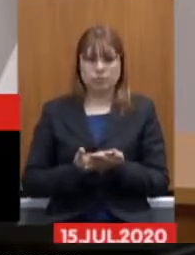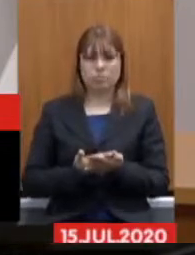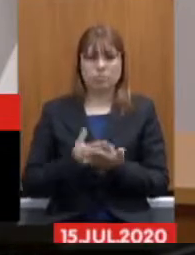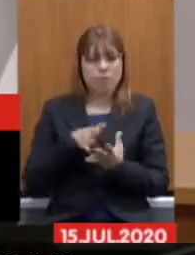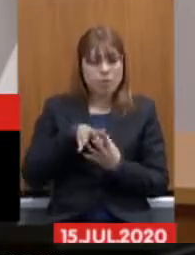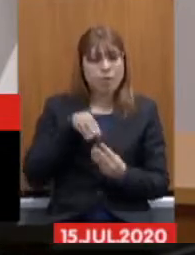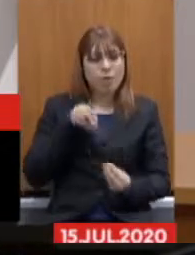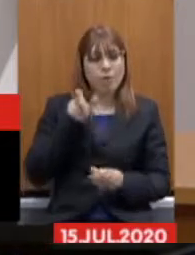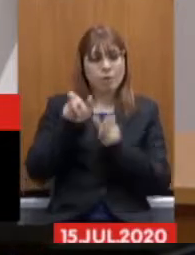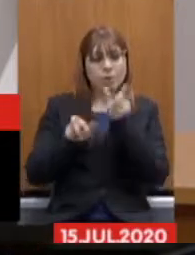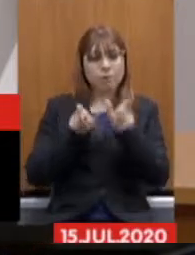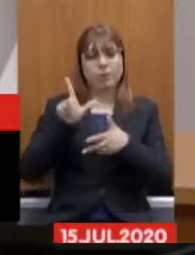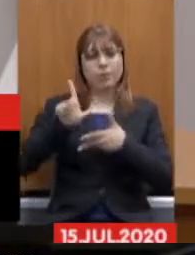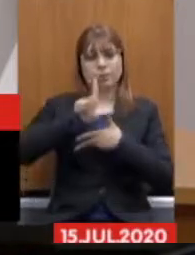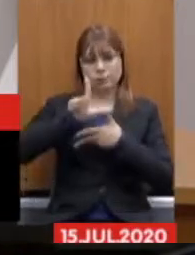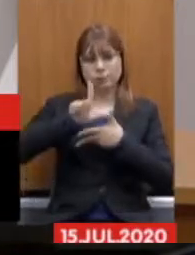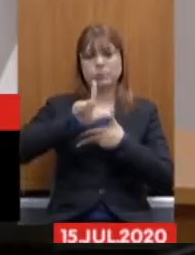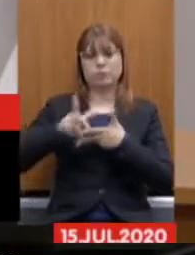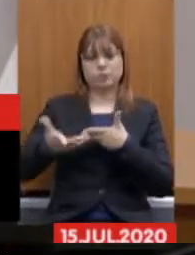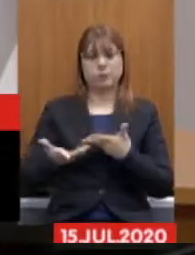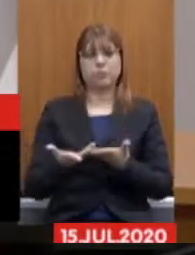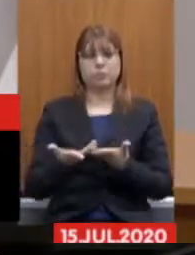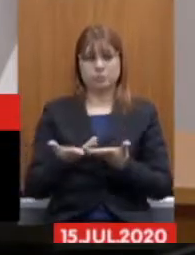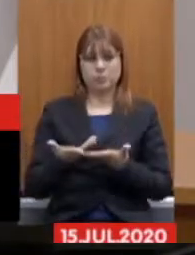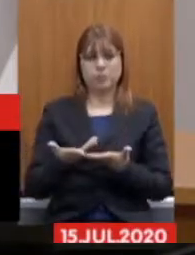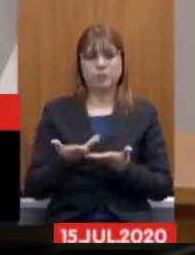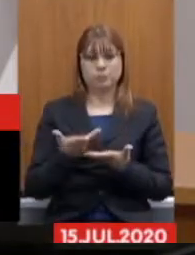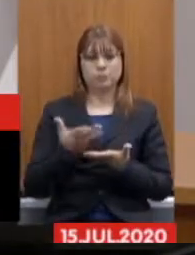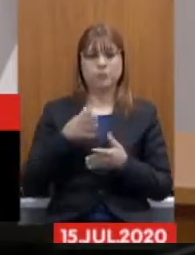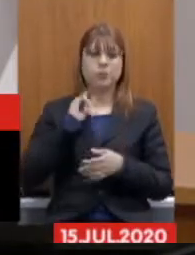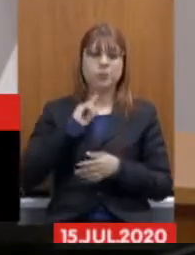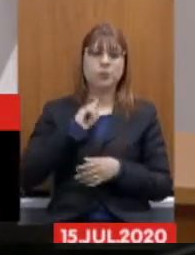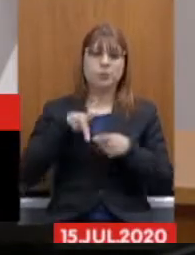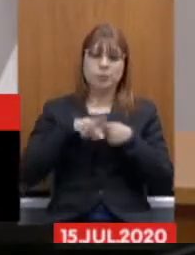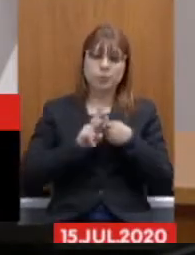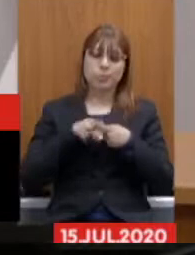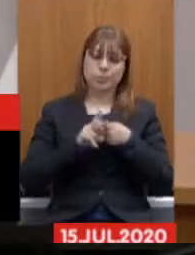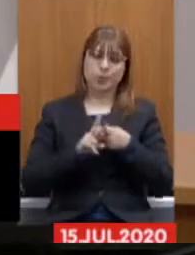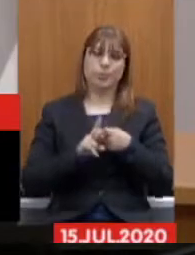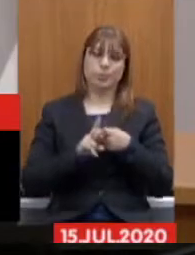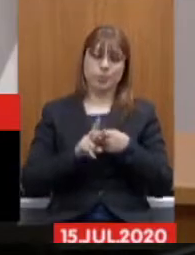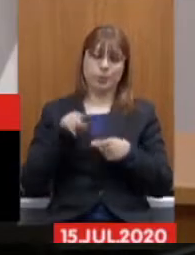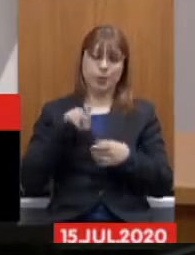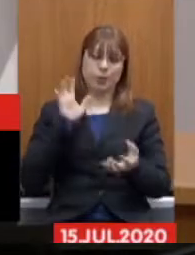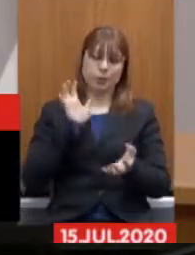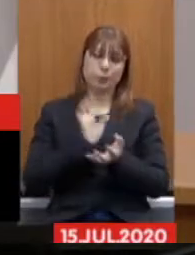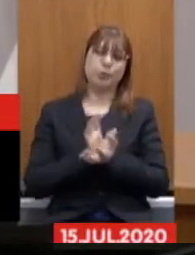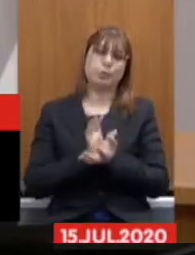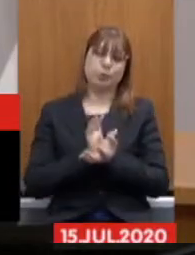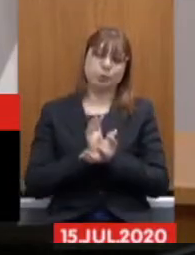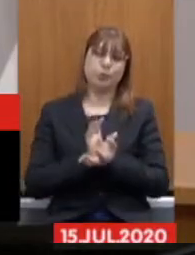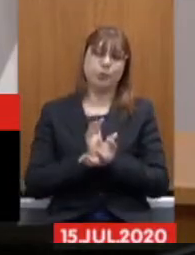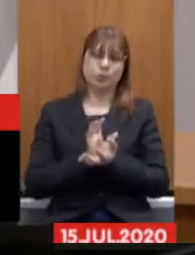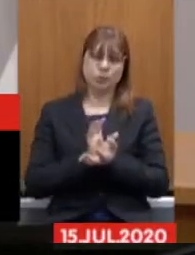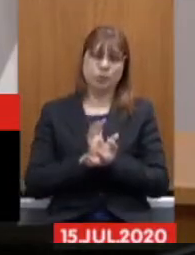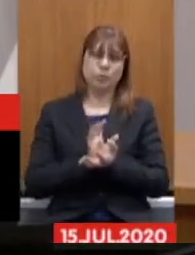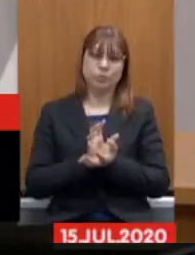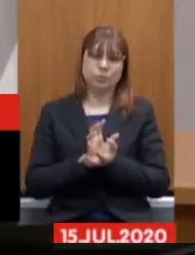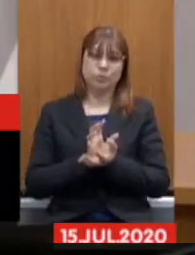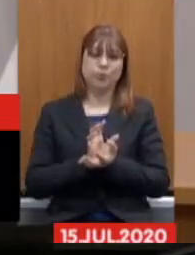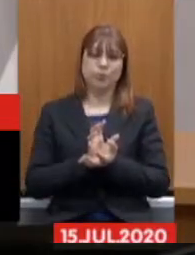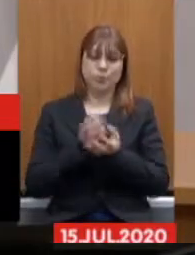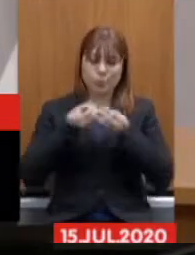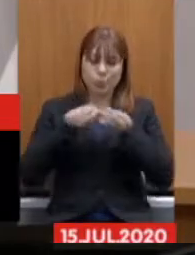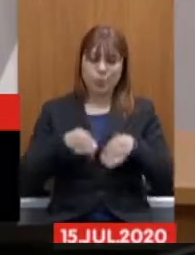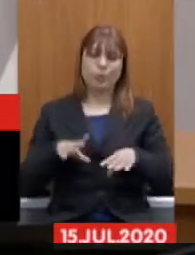na alma do legislador mineiro para corrigir estas situações que tantos nos